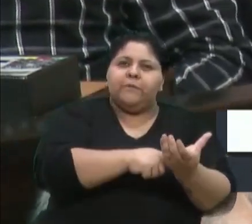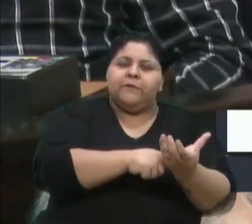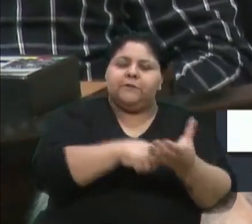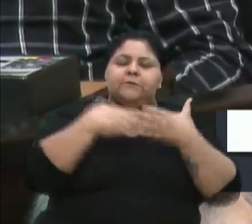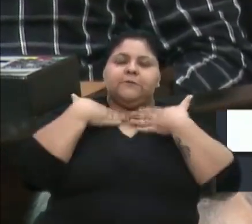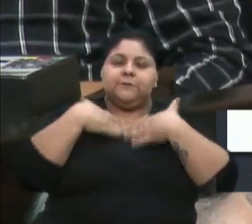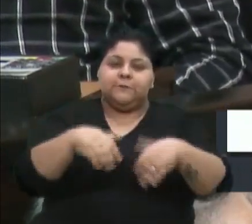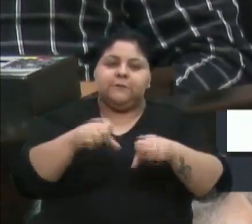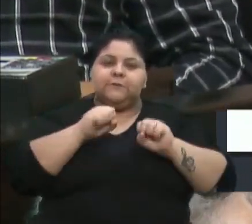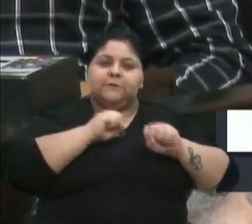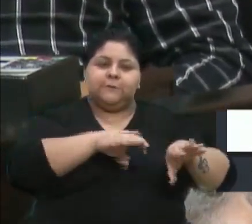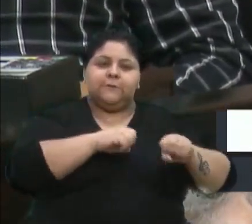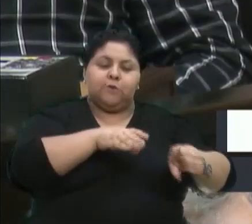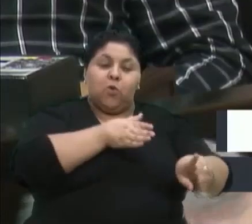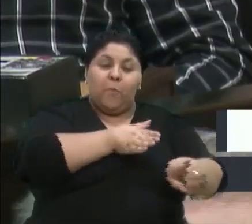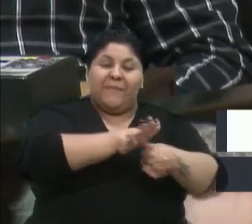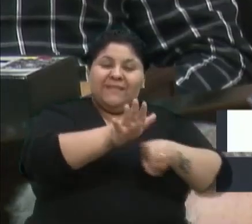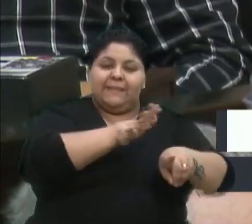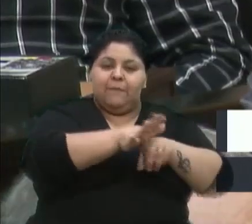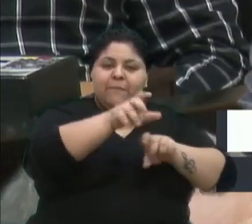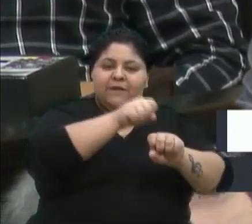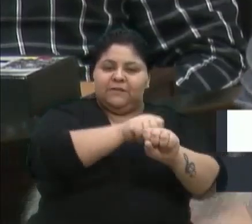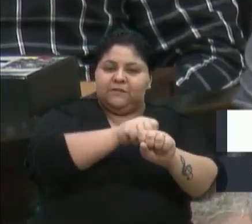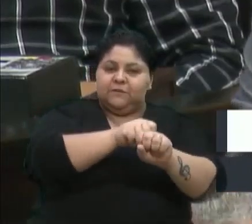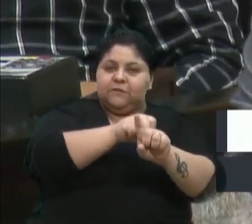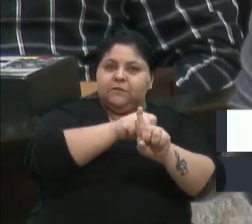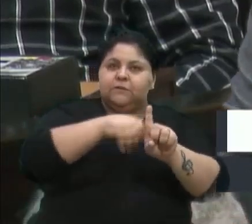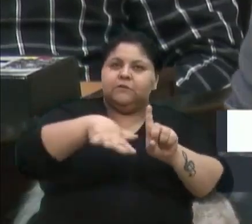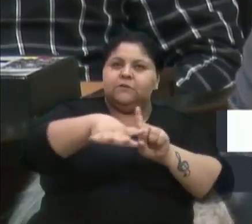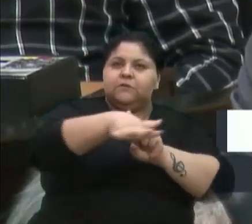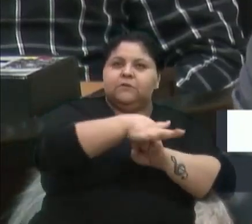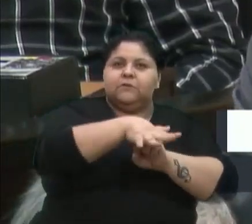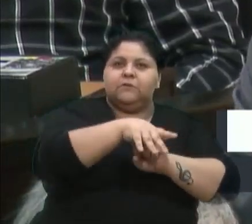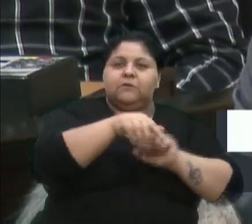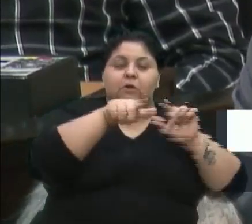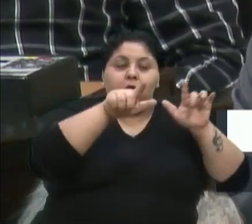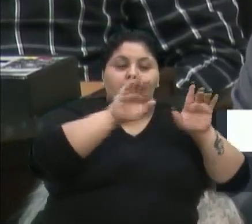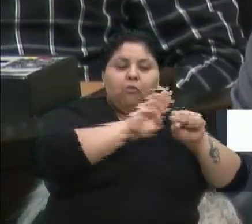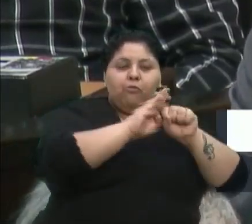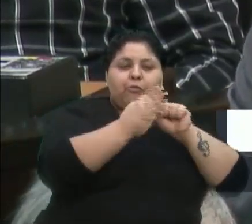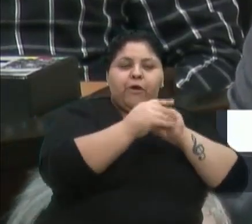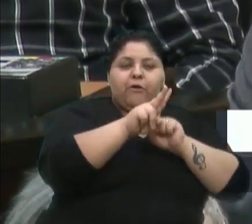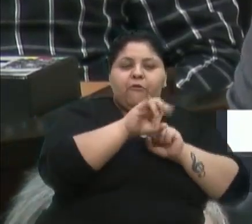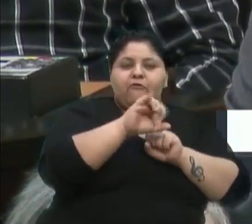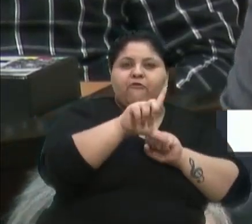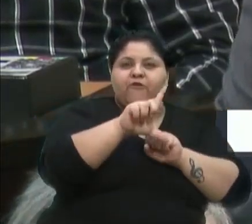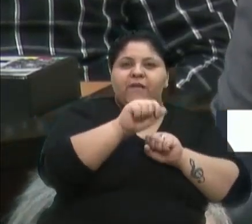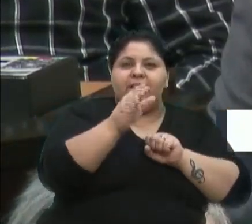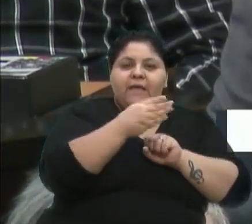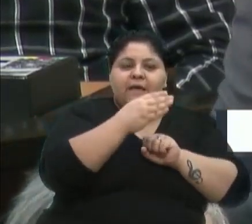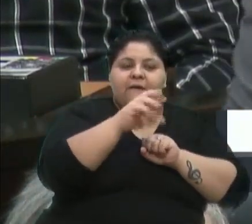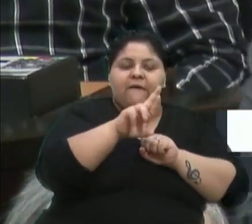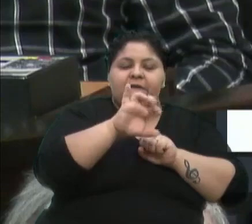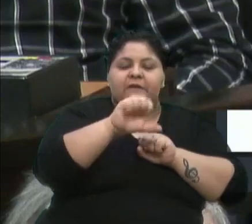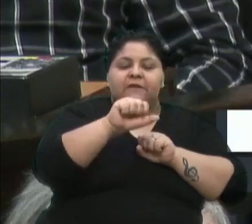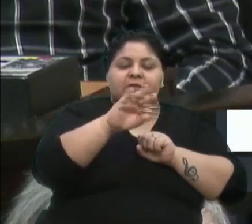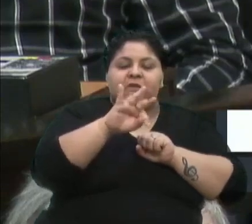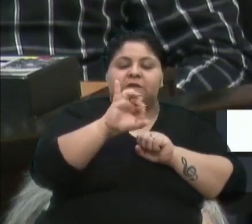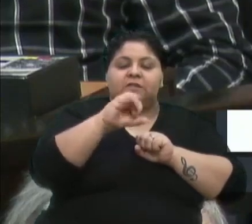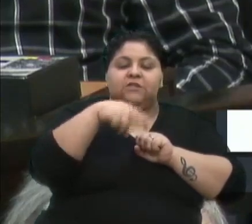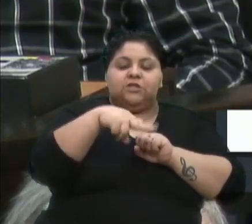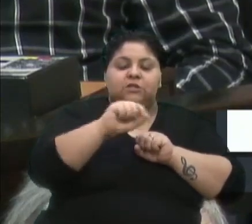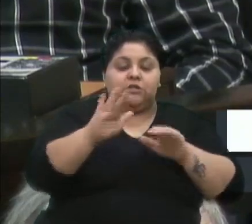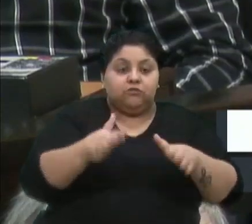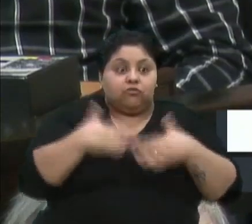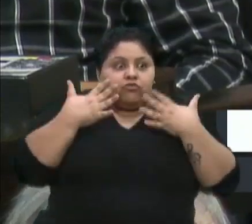de uma sociedade de Vila Cristina da comunidade Vila Cristina e ali a gente ficou surpreso com uma ordem